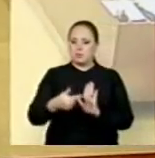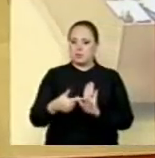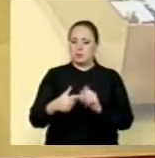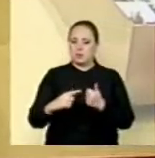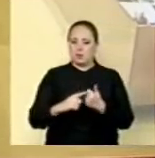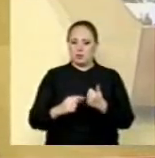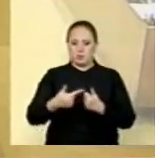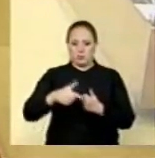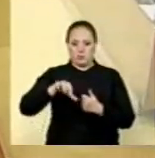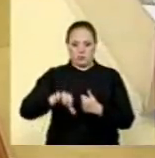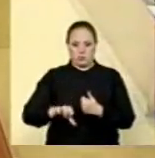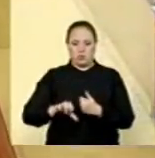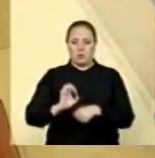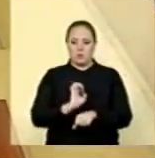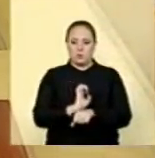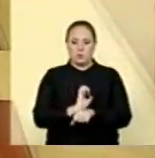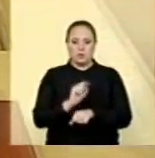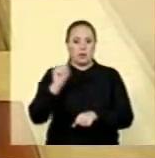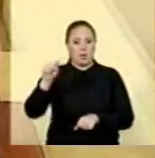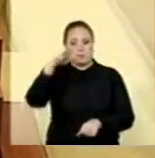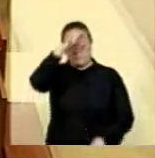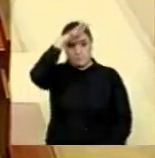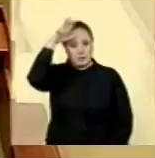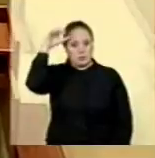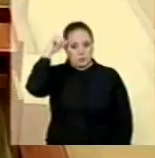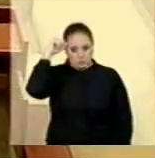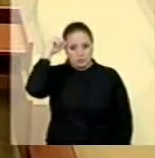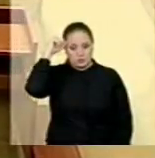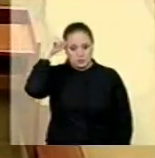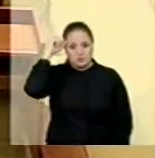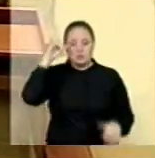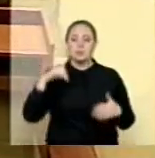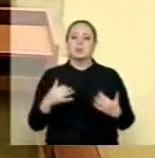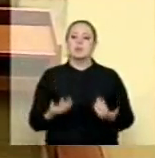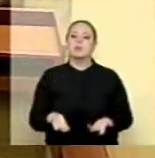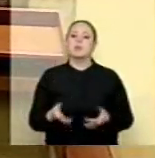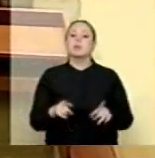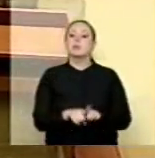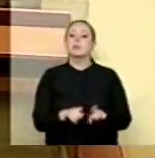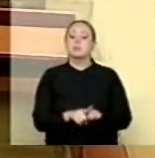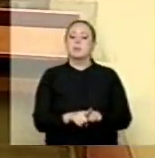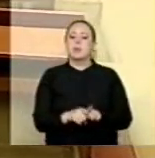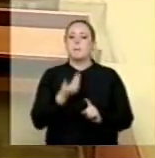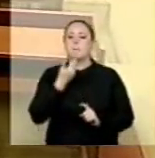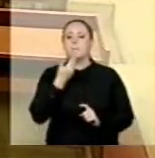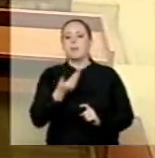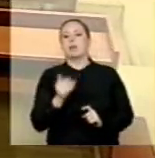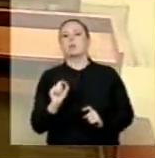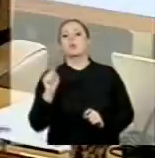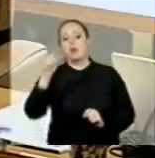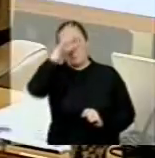artigo 29 do Estado do Mato Grosso, e, por arrastamento, também se pede